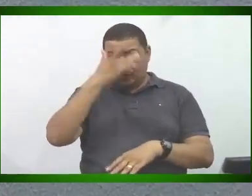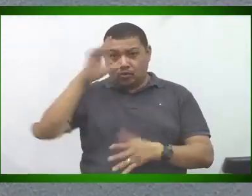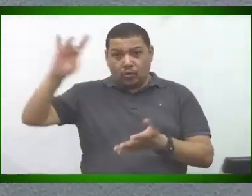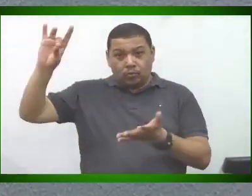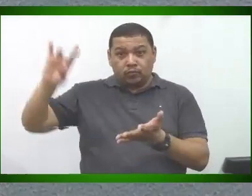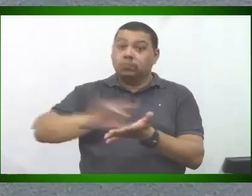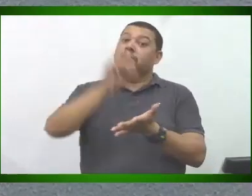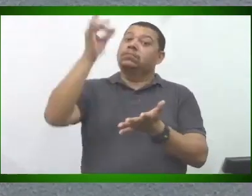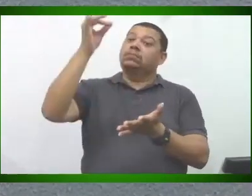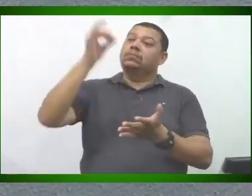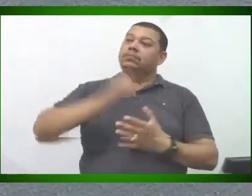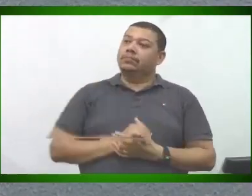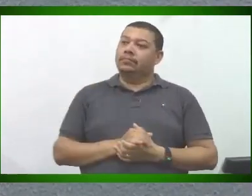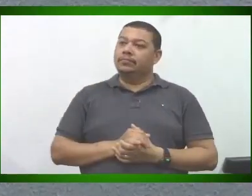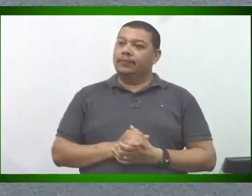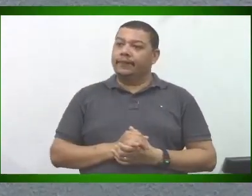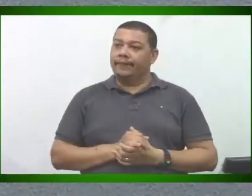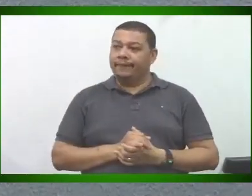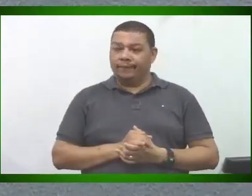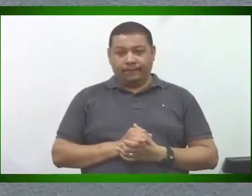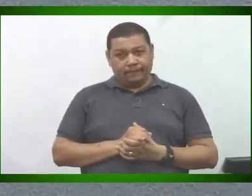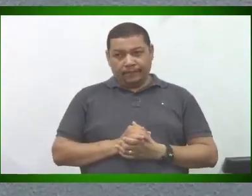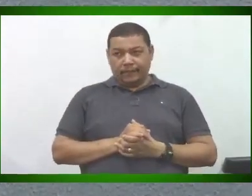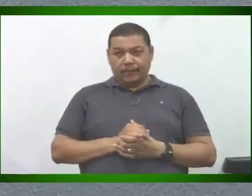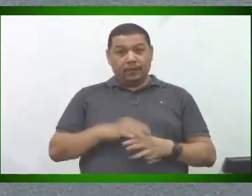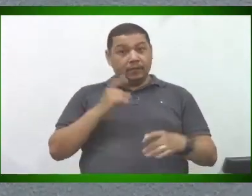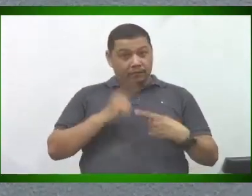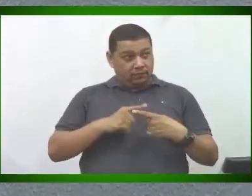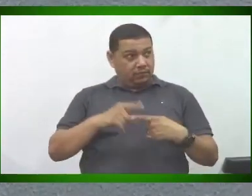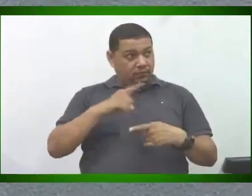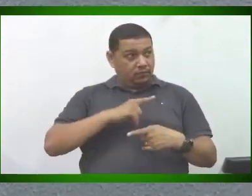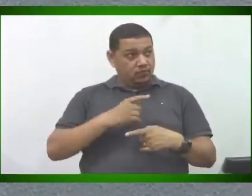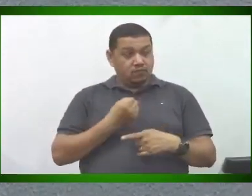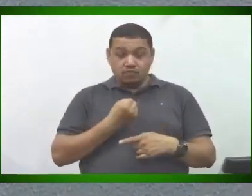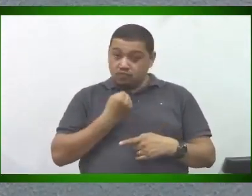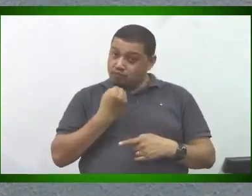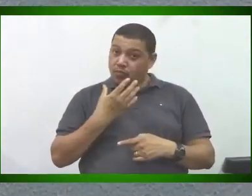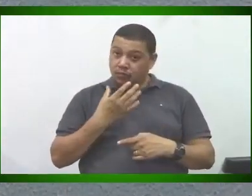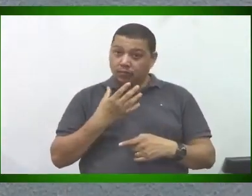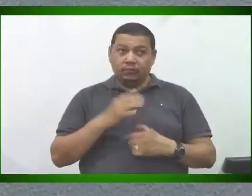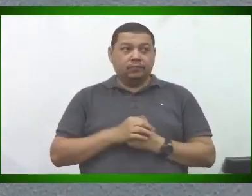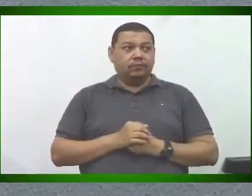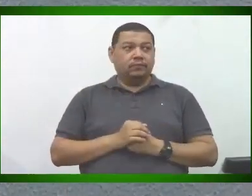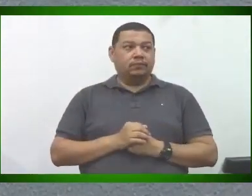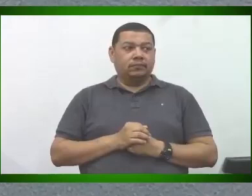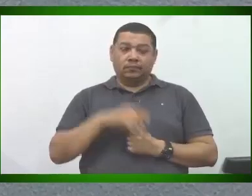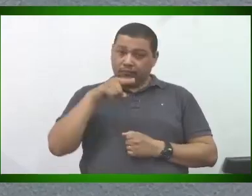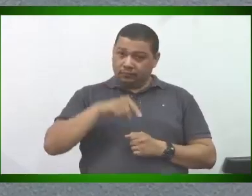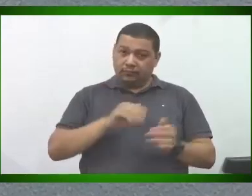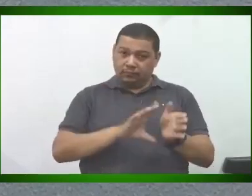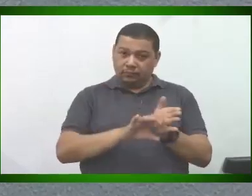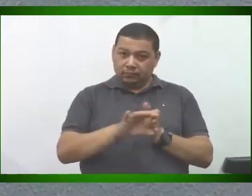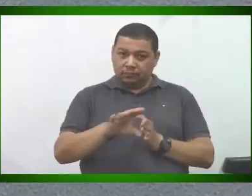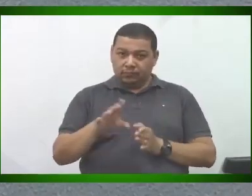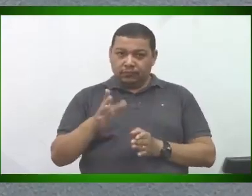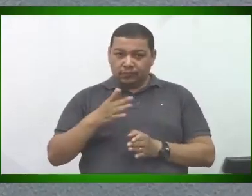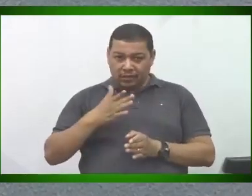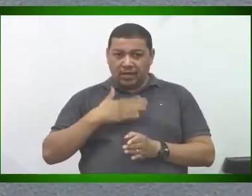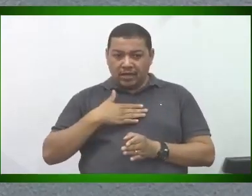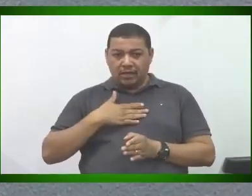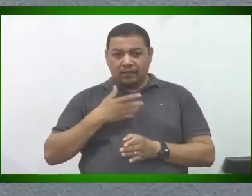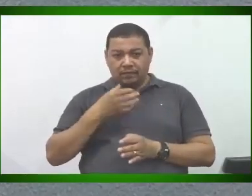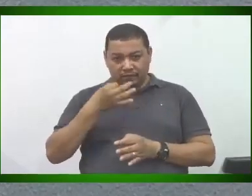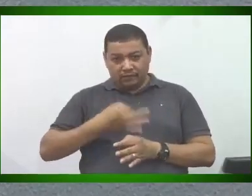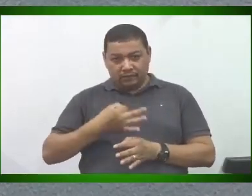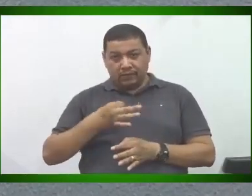vereador Paulinho de Cinema, ao qual um evento aí grandioso ao nosso município. E eu tenho certeza que logo, logo